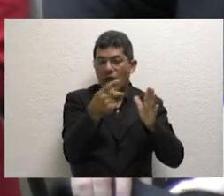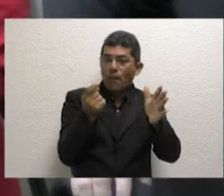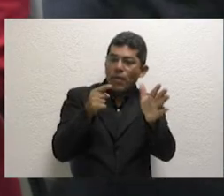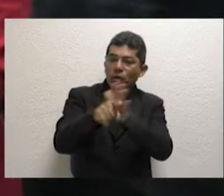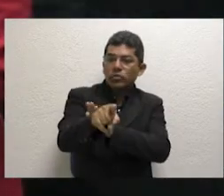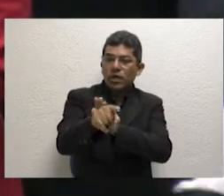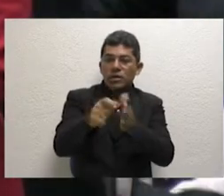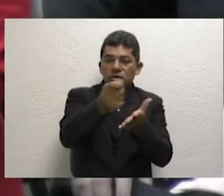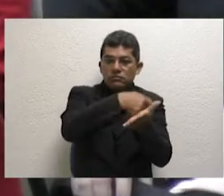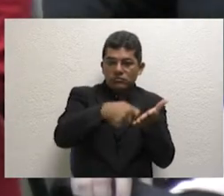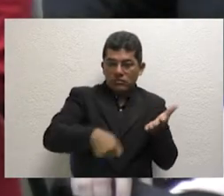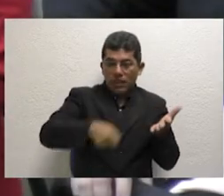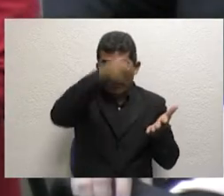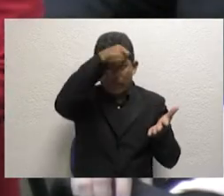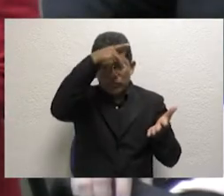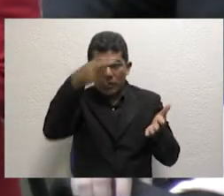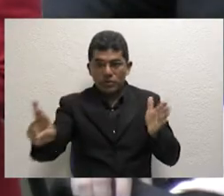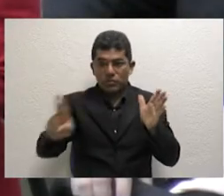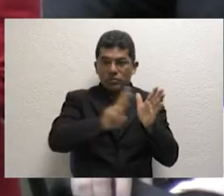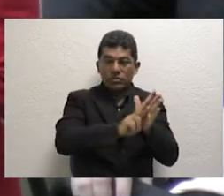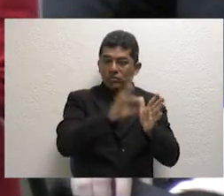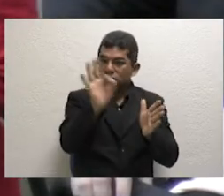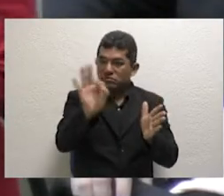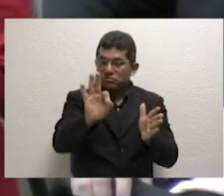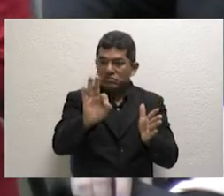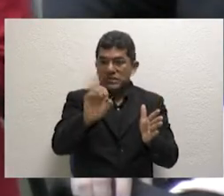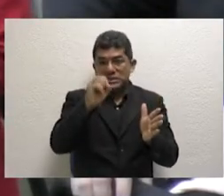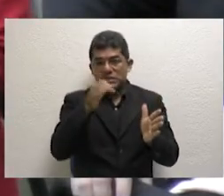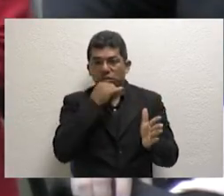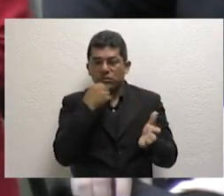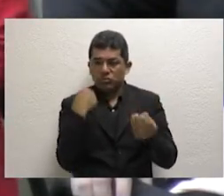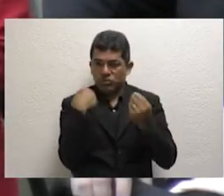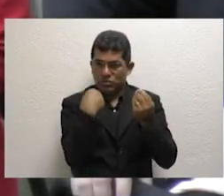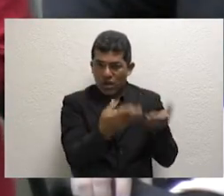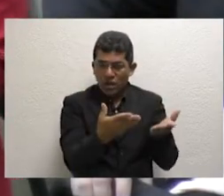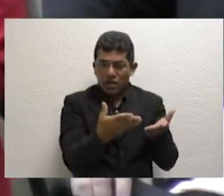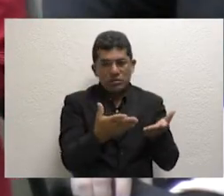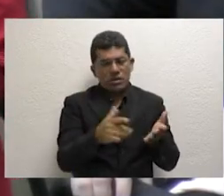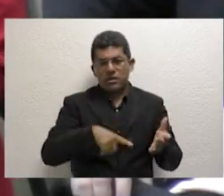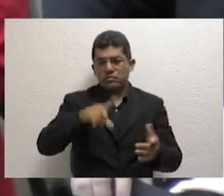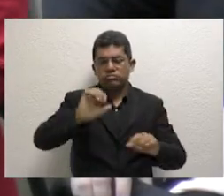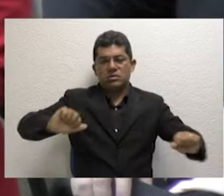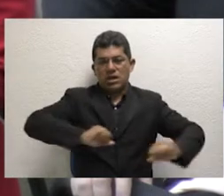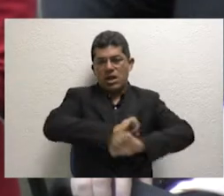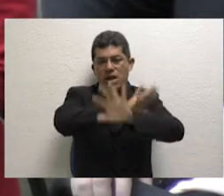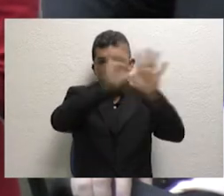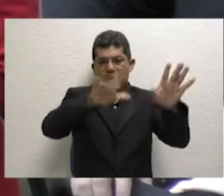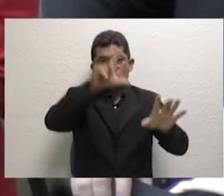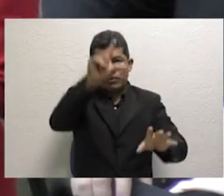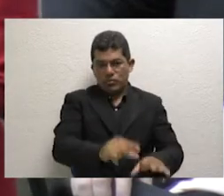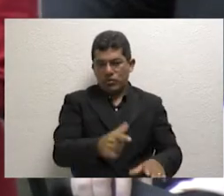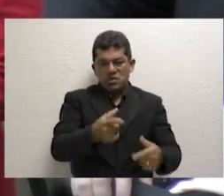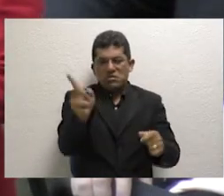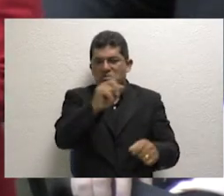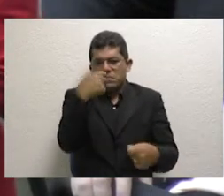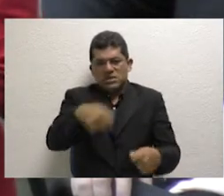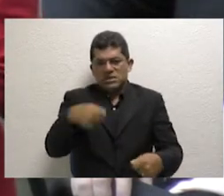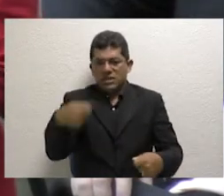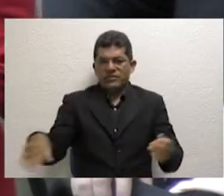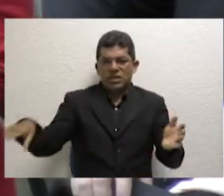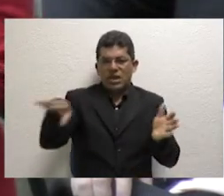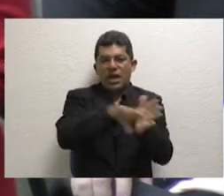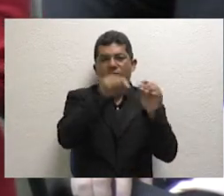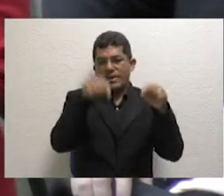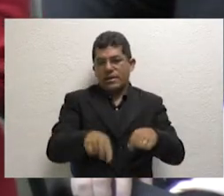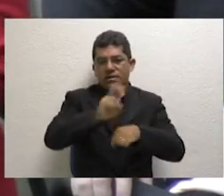por escrito da prefeitura tivessem sido enviadas muita coisa tivesse sido esclarecida e não tivesse nem preciso ela